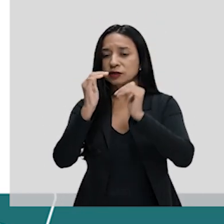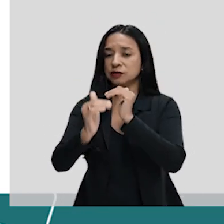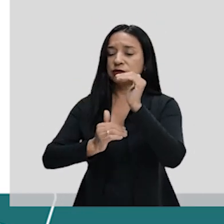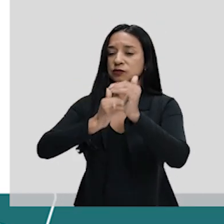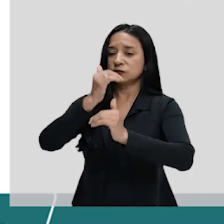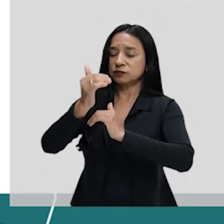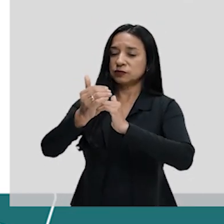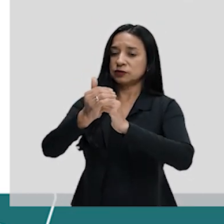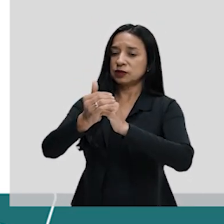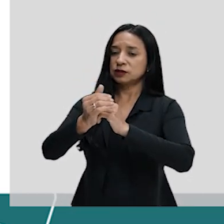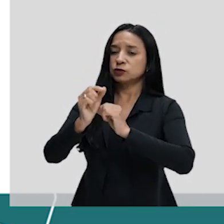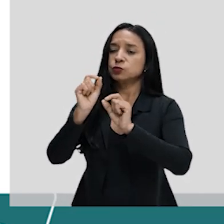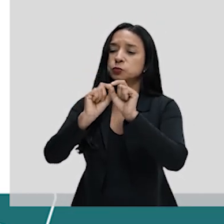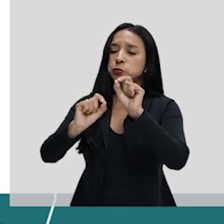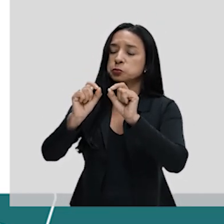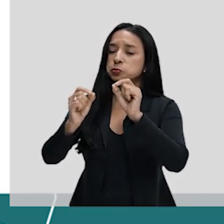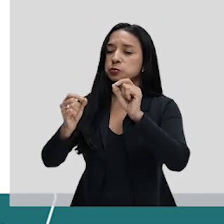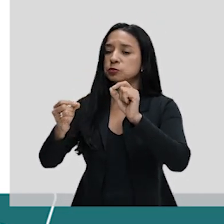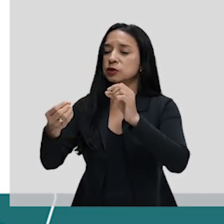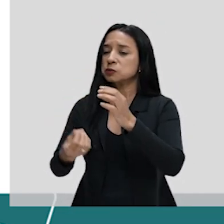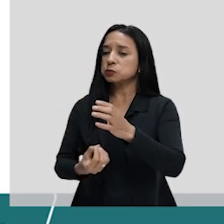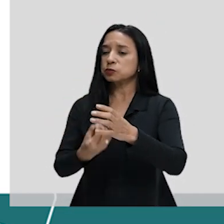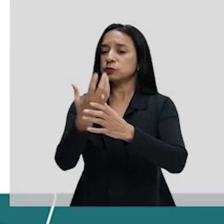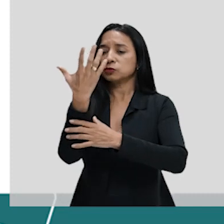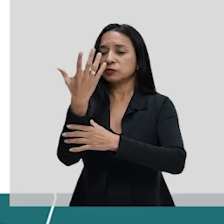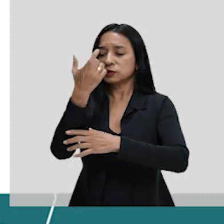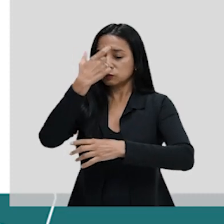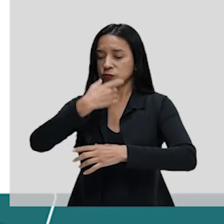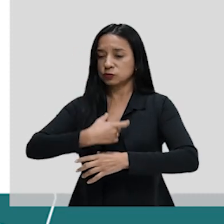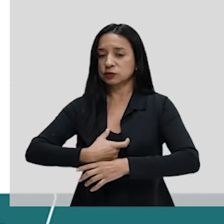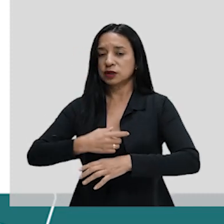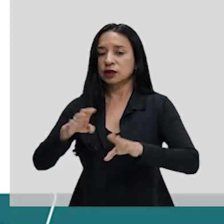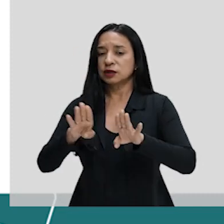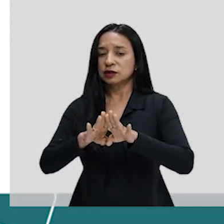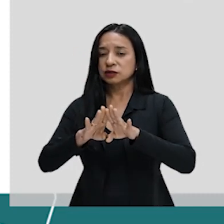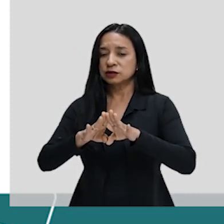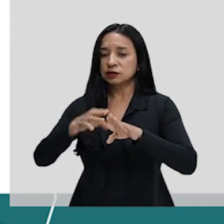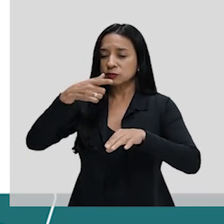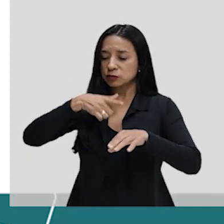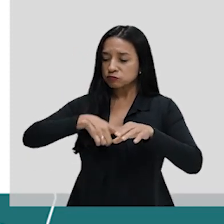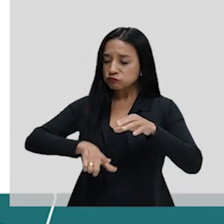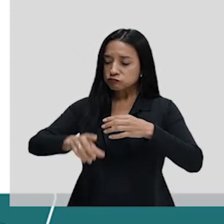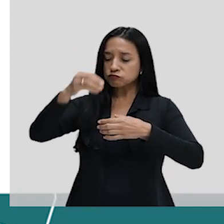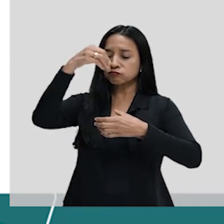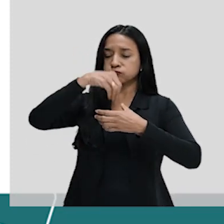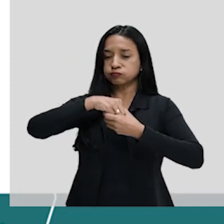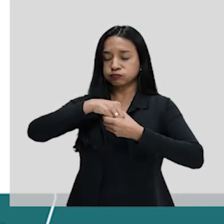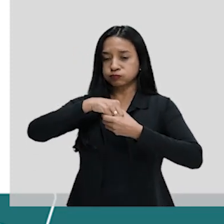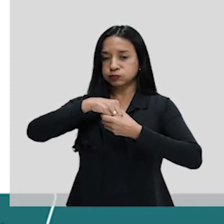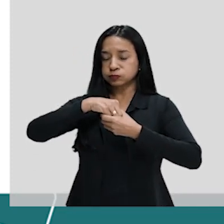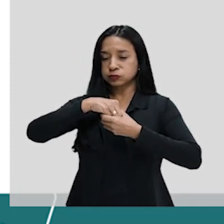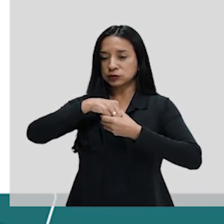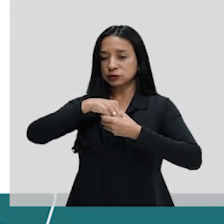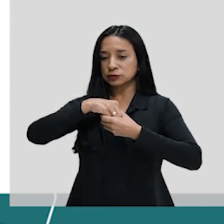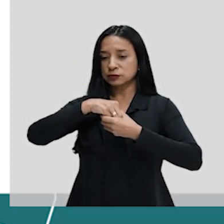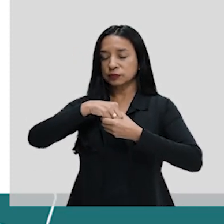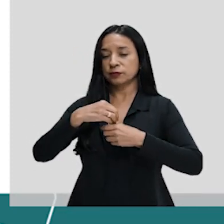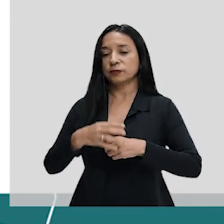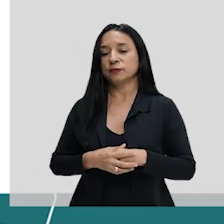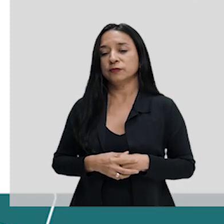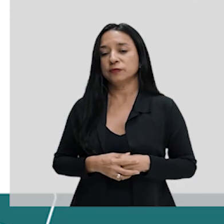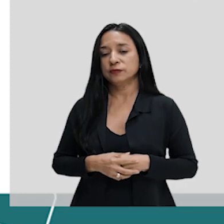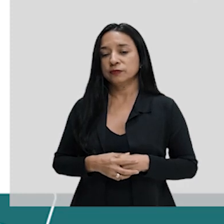através da prática da biodança, nós conseguimos ter uma regulação das nossas